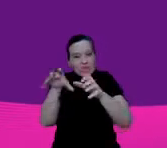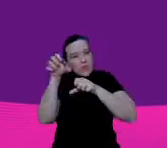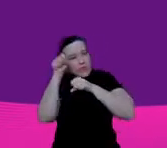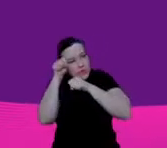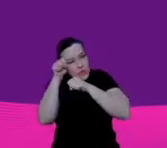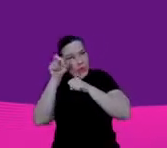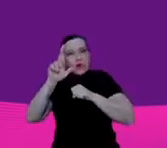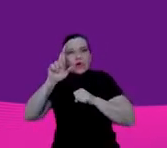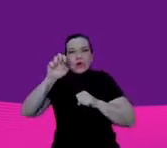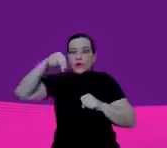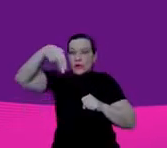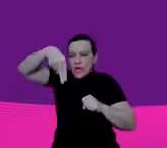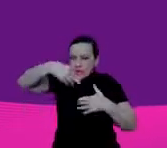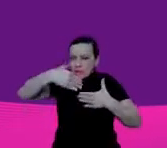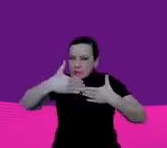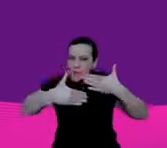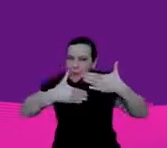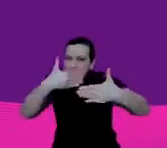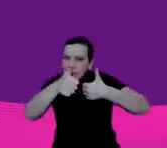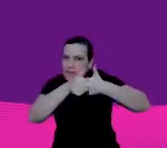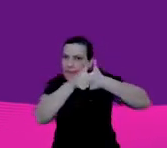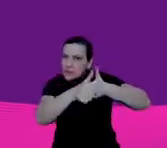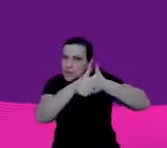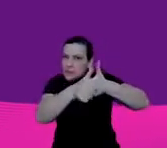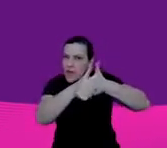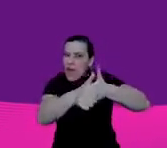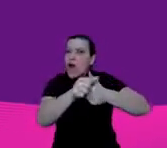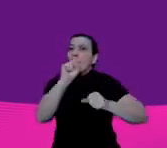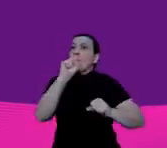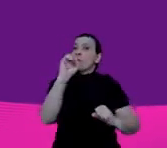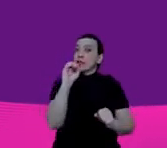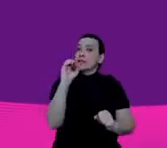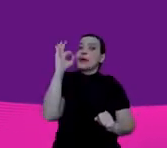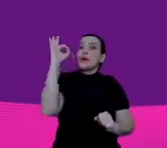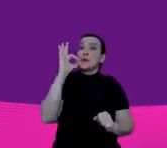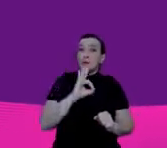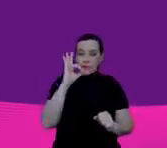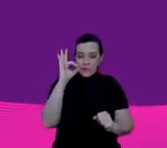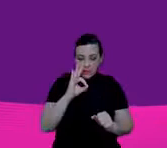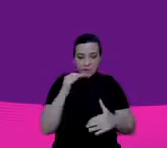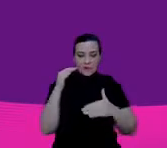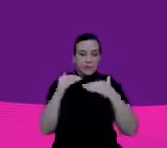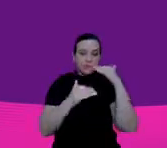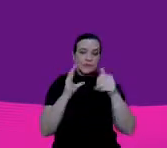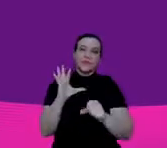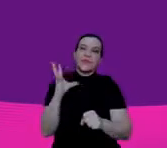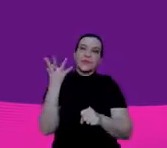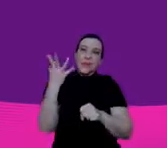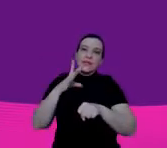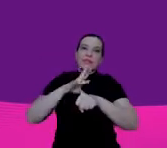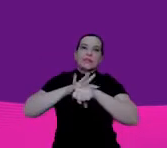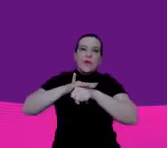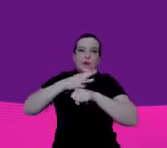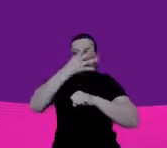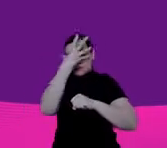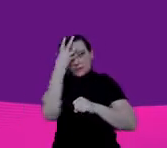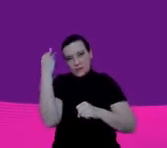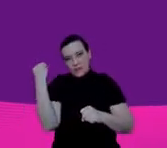prospectivamente. A gente vê que mais de 80% deles evoluem ou com doença de Parkinson ou com outro tipo